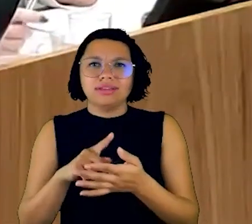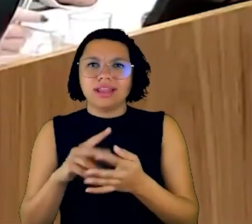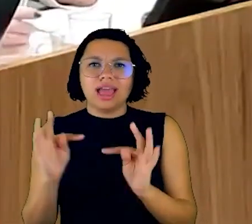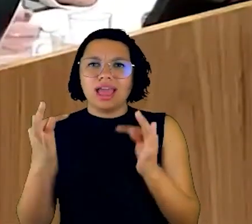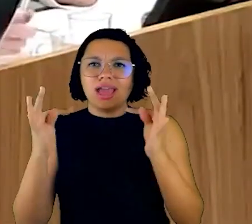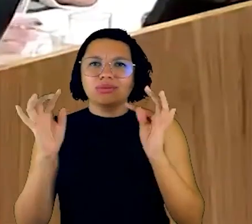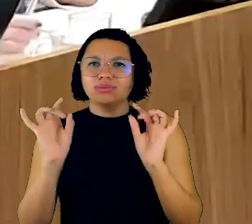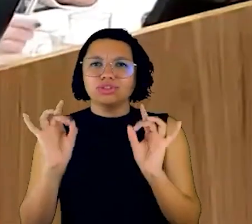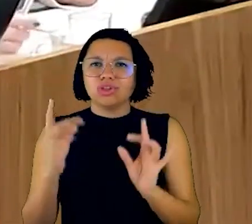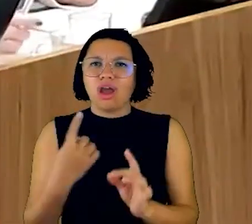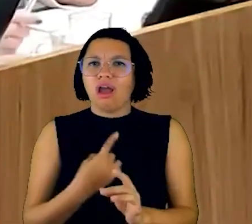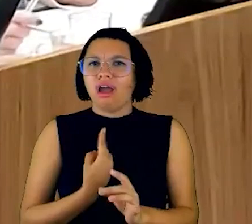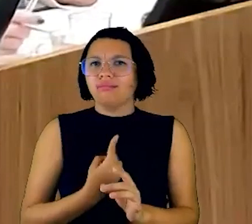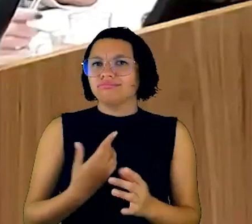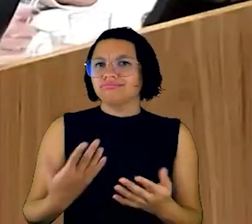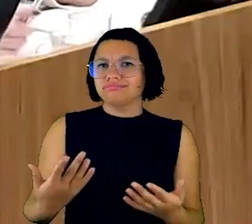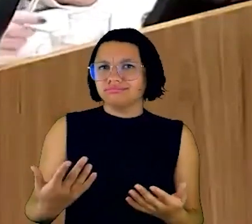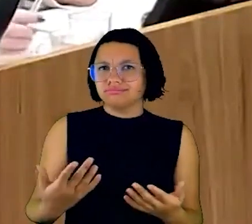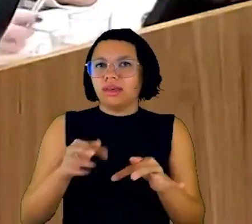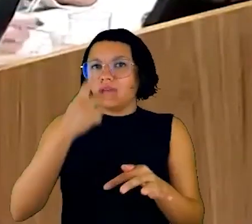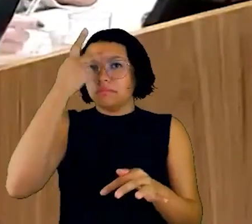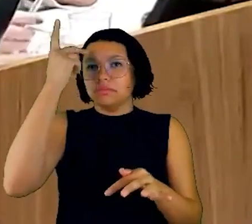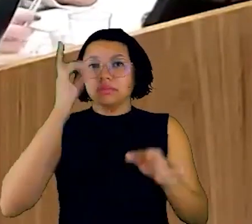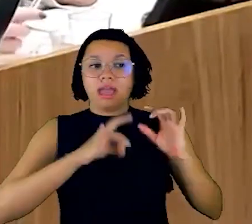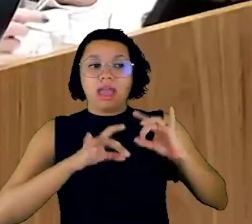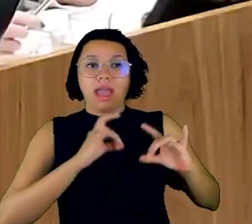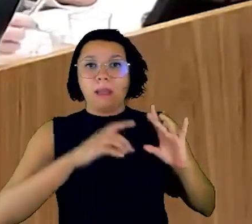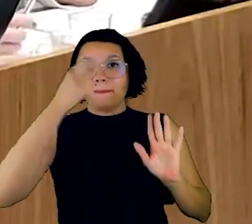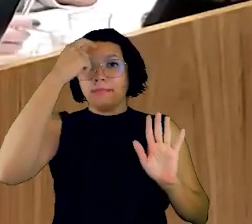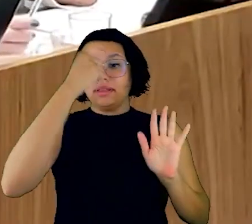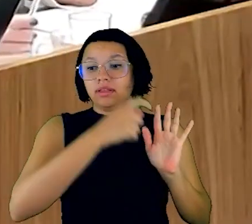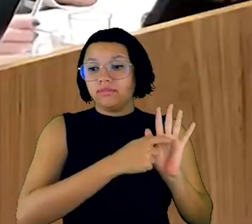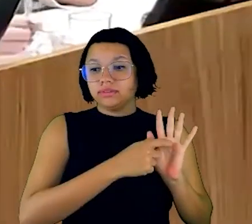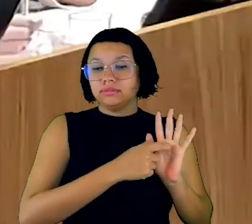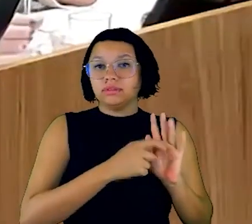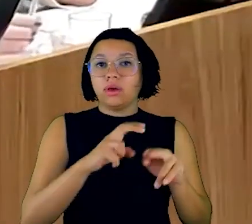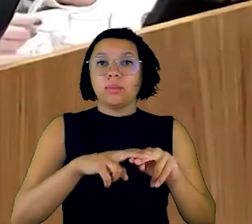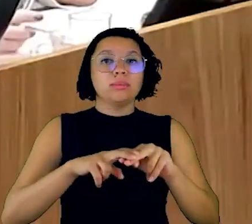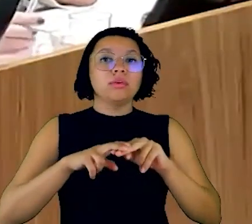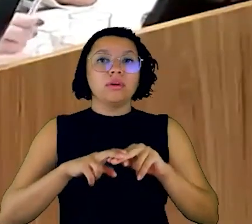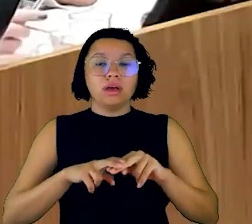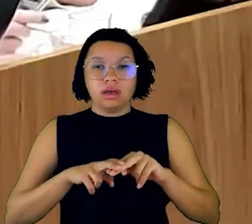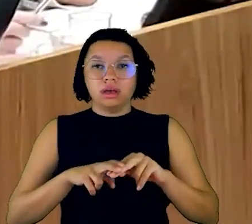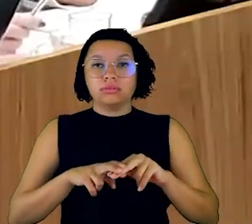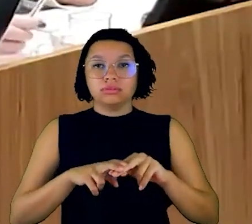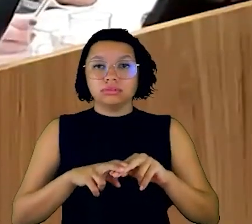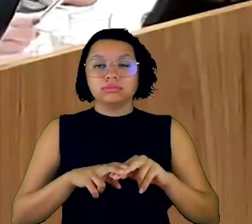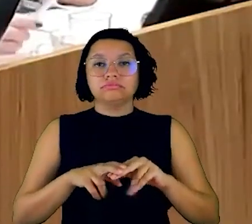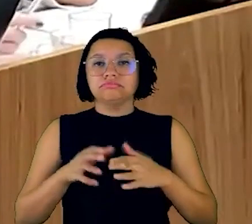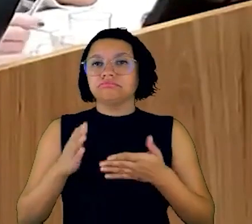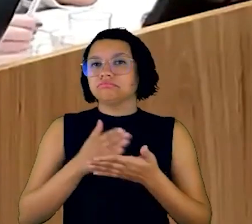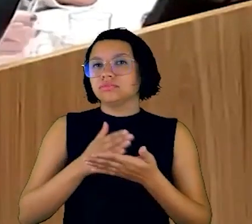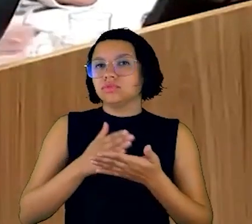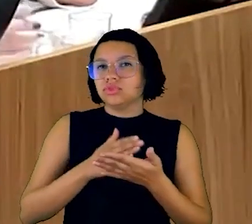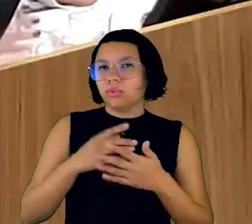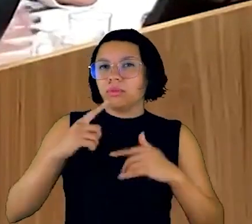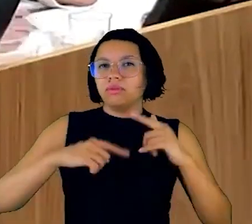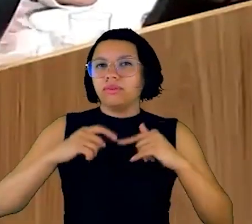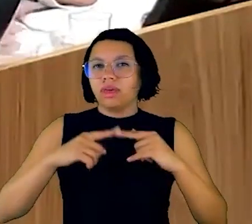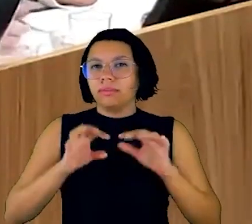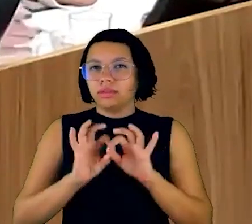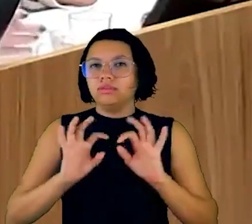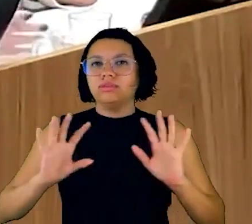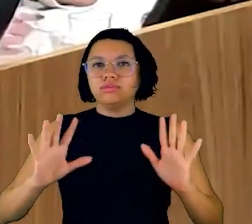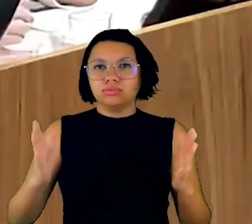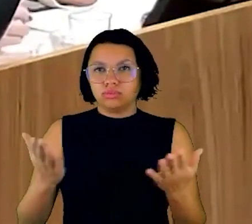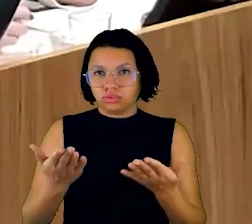automação, simplesmente. As pessoas que têm medo de inteligência artificial por conta de alguns recursos que